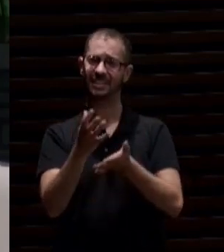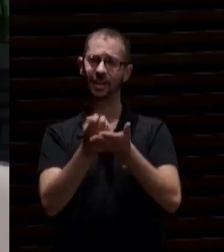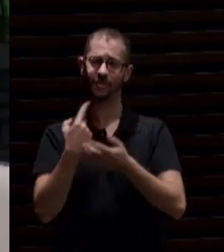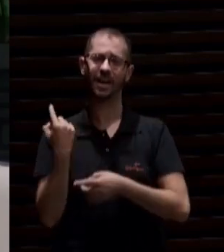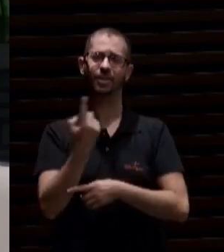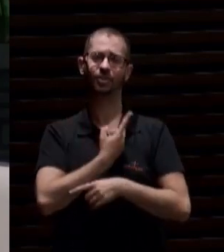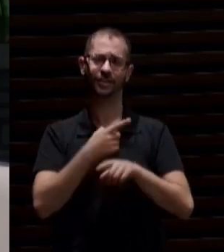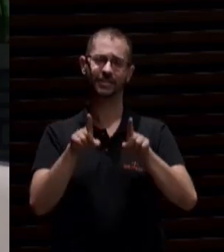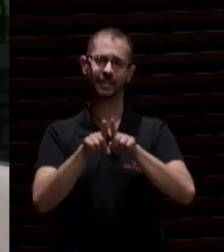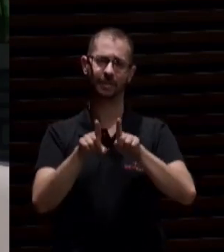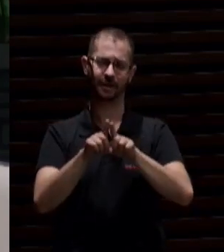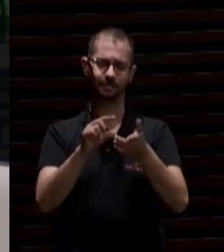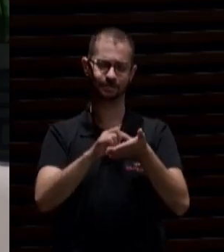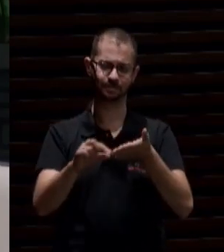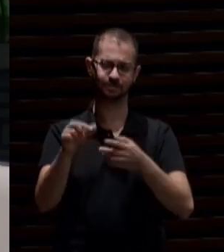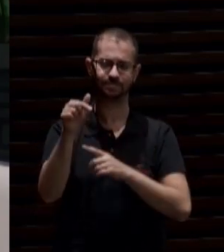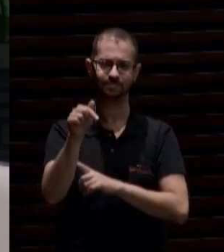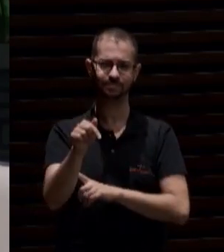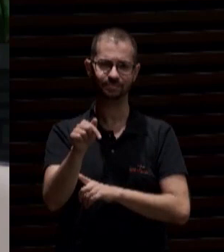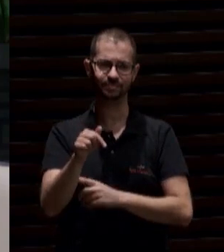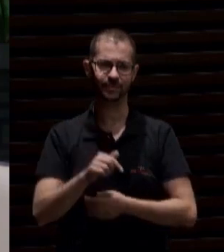Vamos ler agora o verso 7.